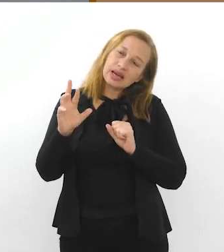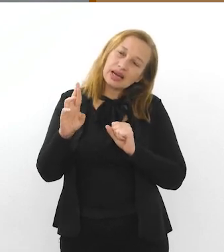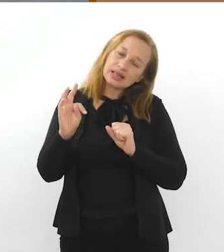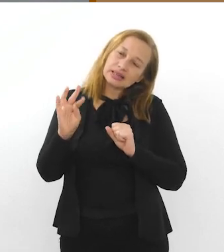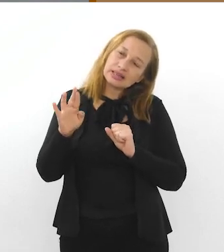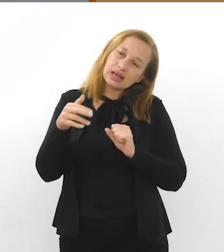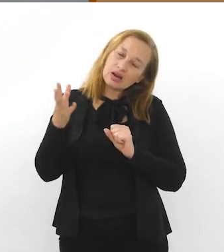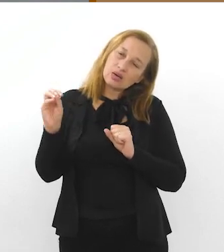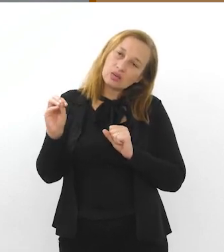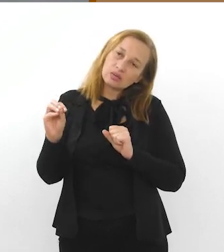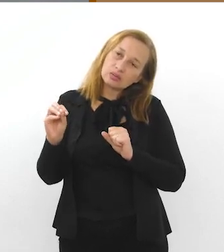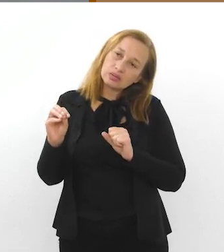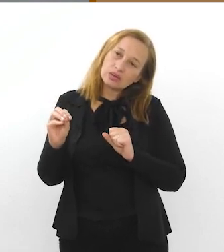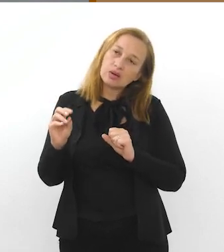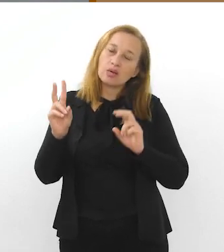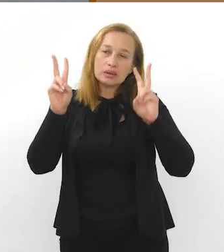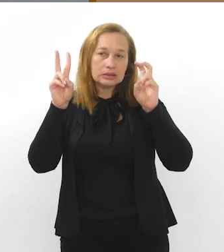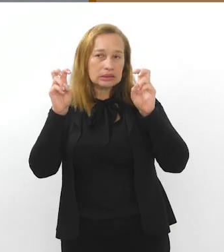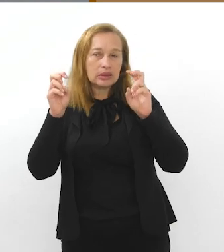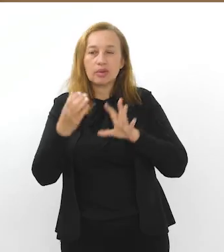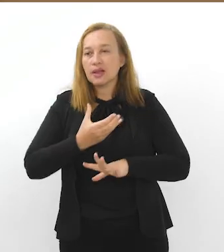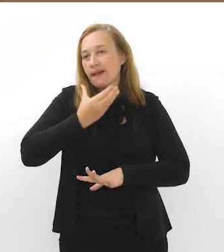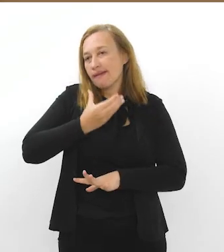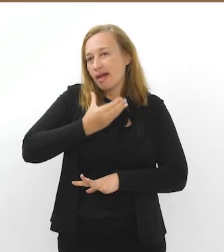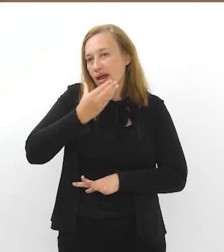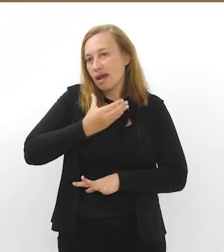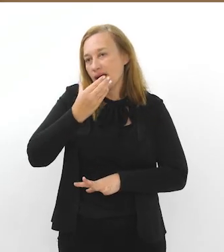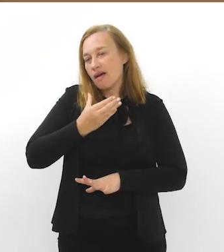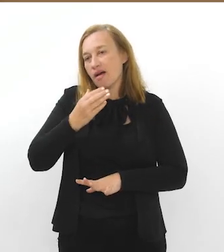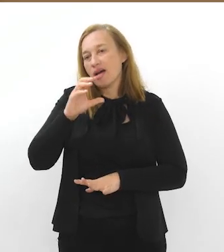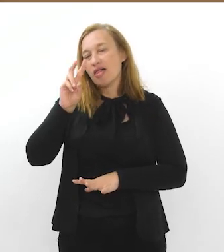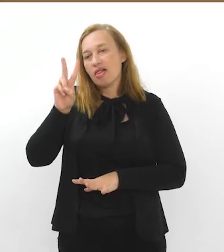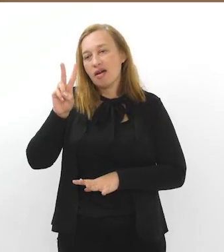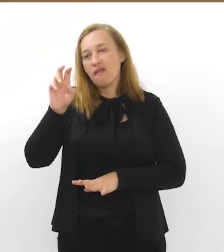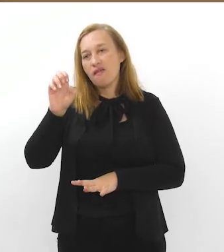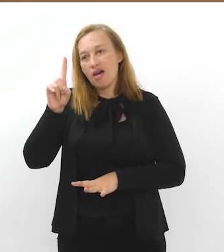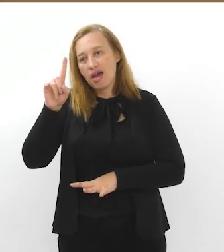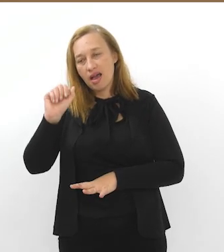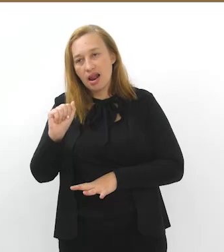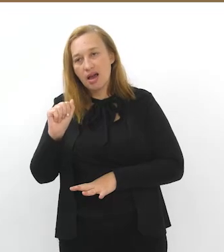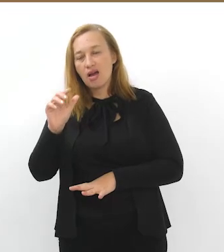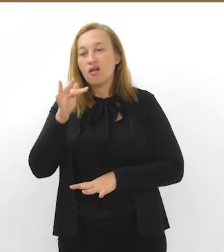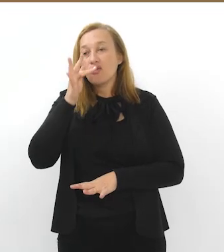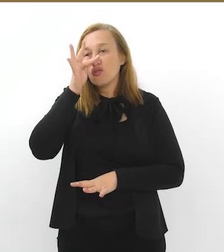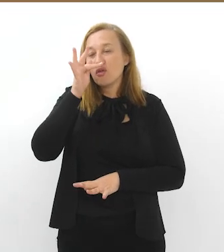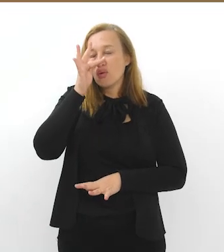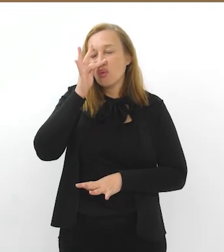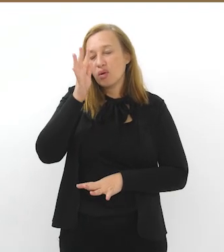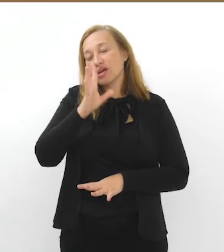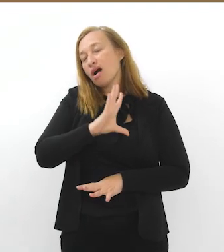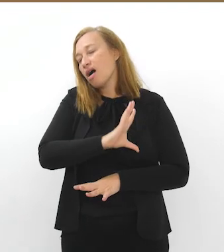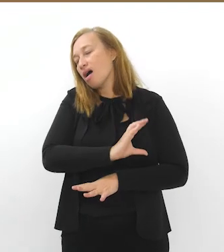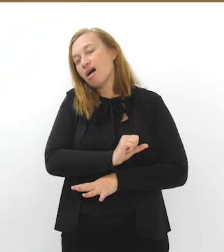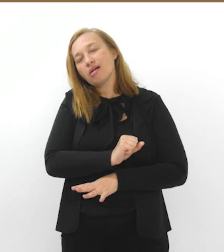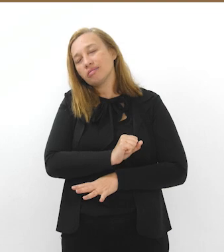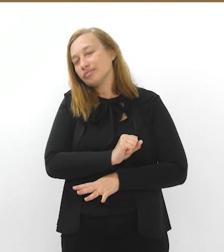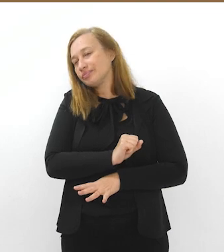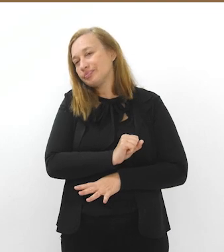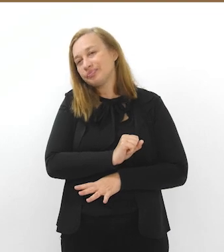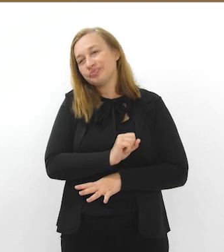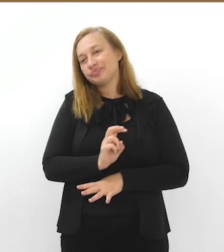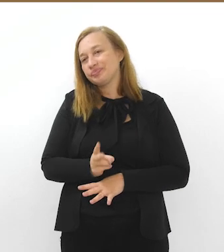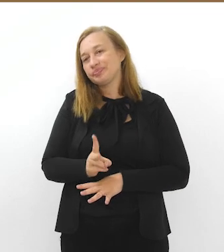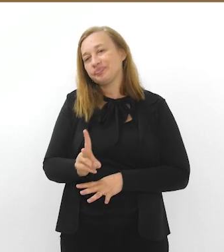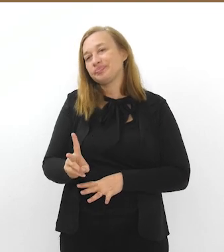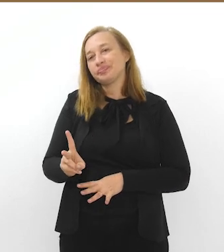cartões e calendários, né? Então, temas de Natal, velas, florais. Eu amo os florais, estão